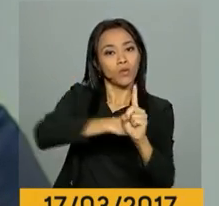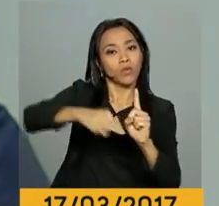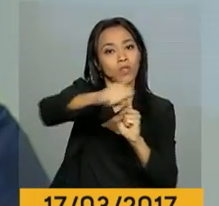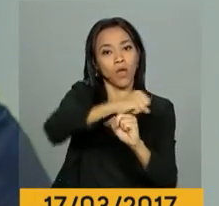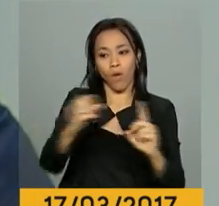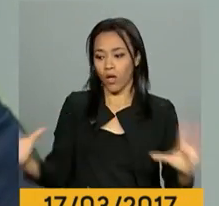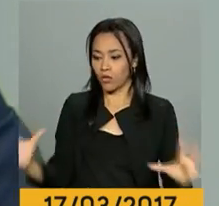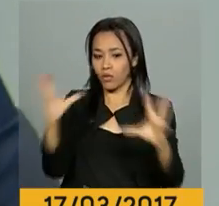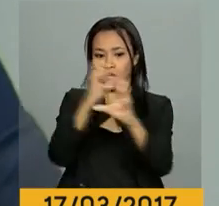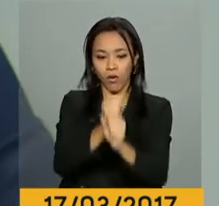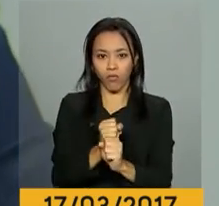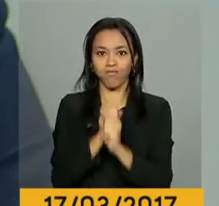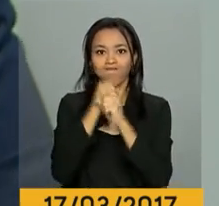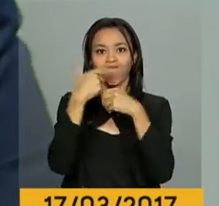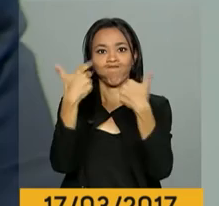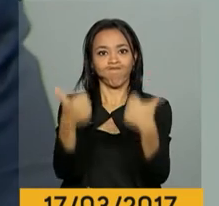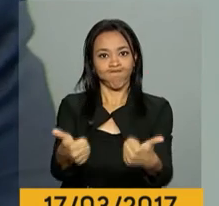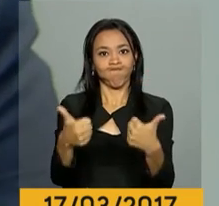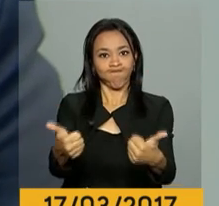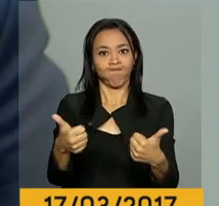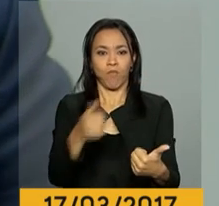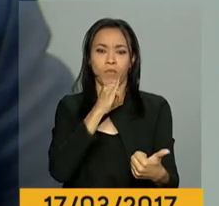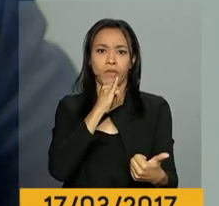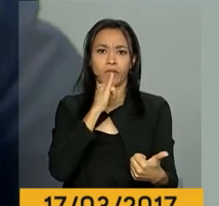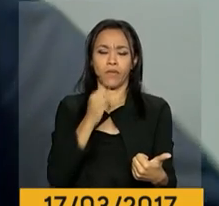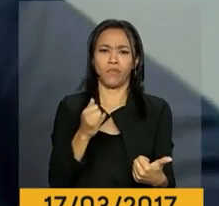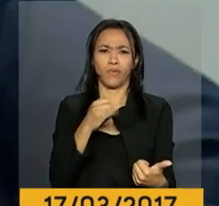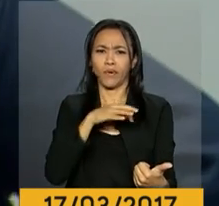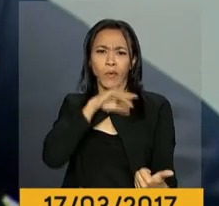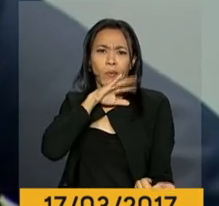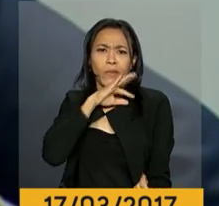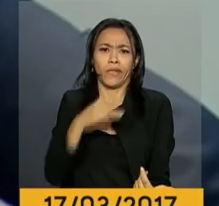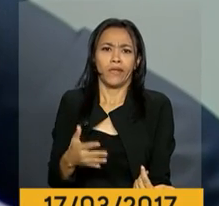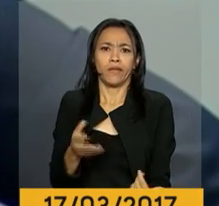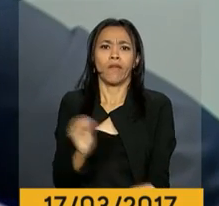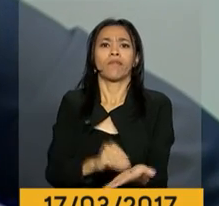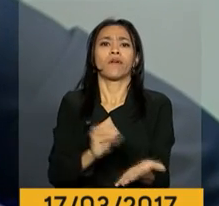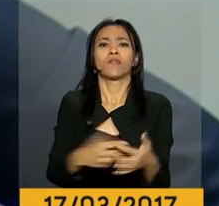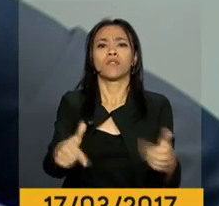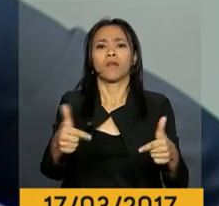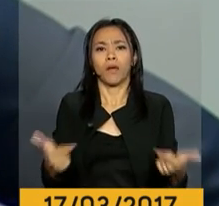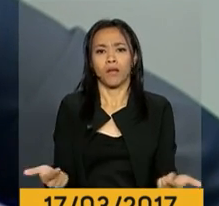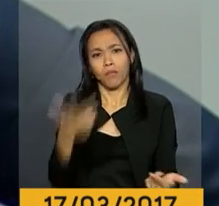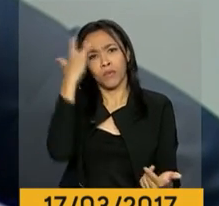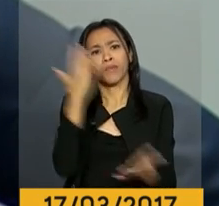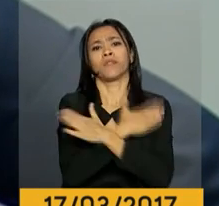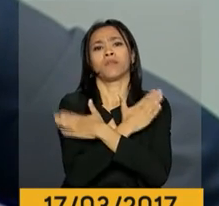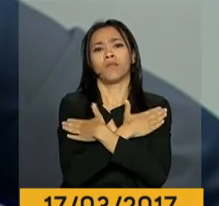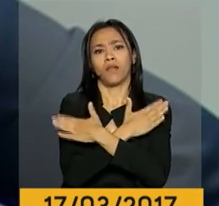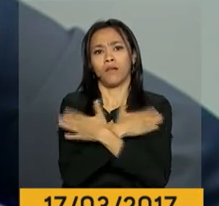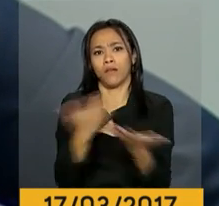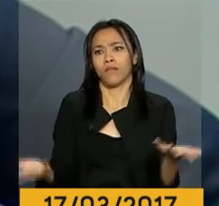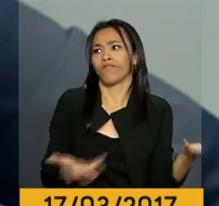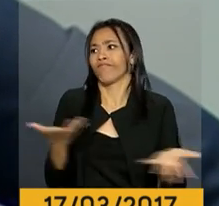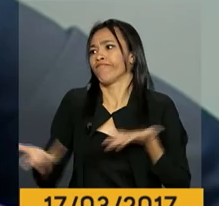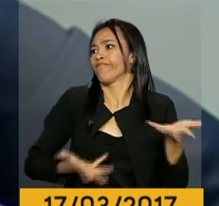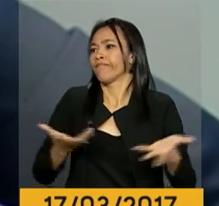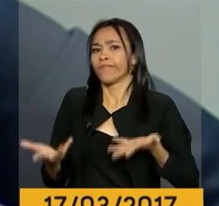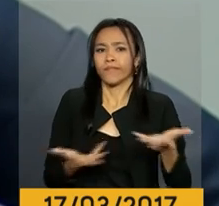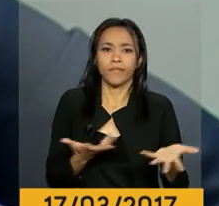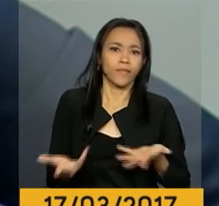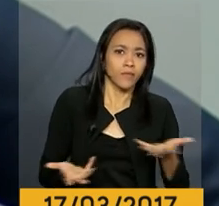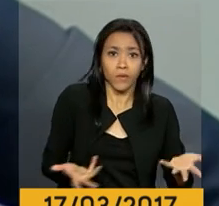somam, não é? Não há coisa mais indigna, por exemplo, do que a ausência do emprego, não é? Você perde o emprego, fica numa situação